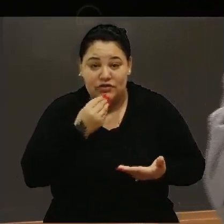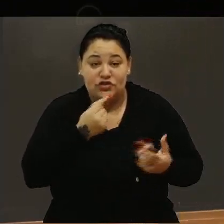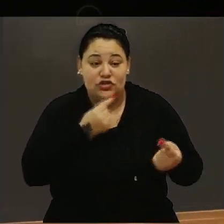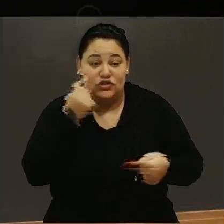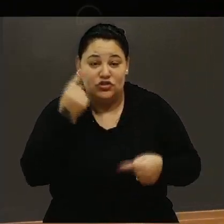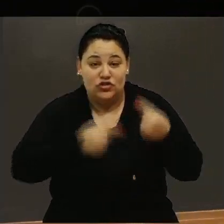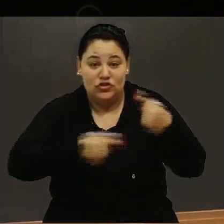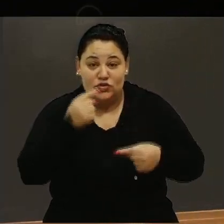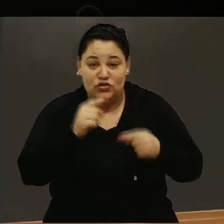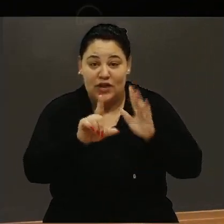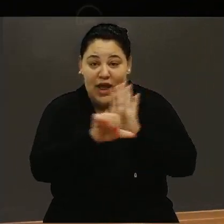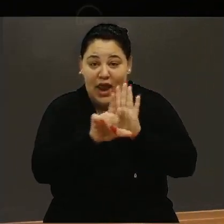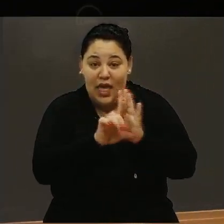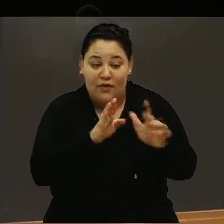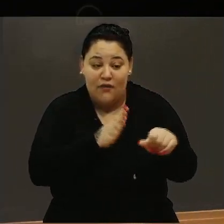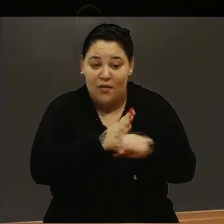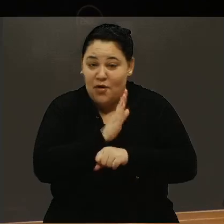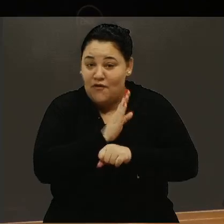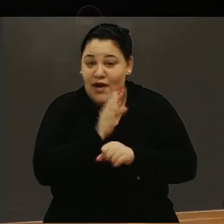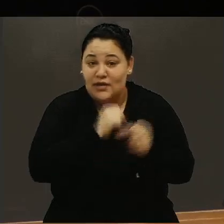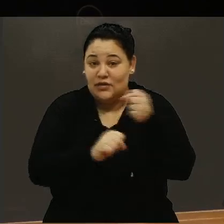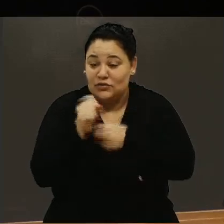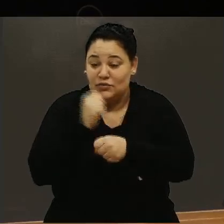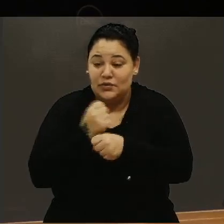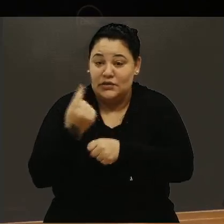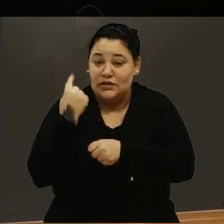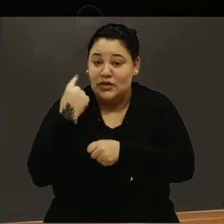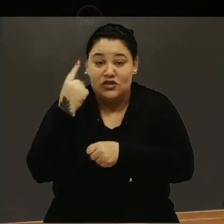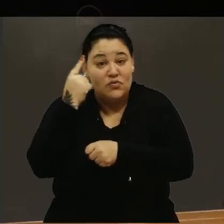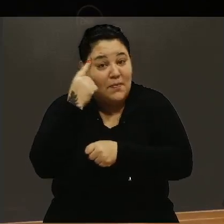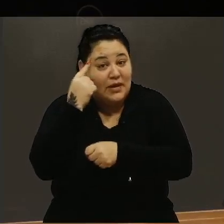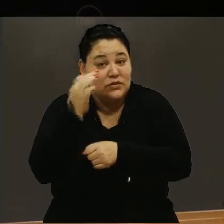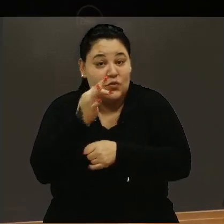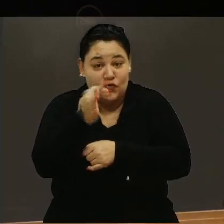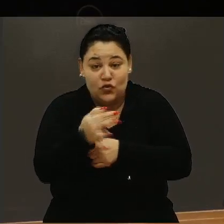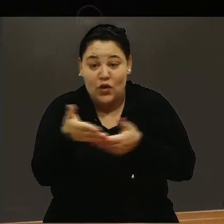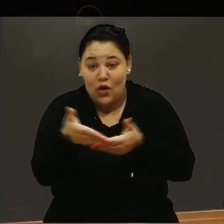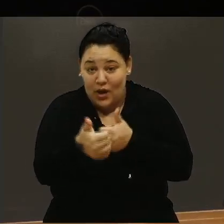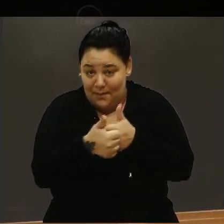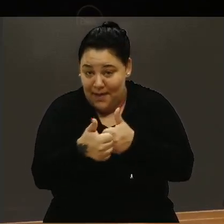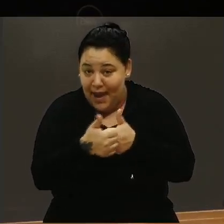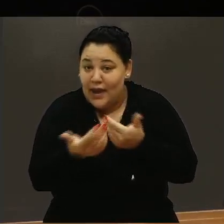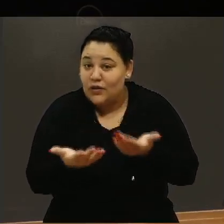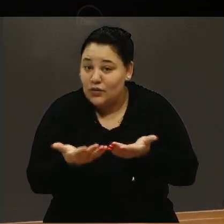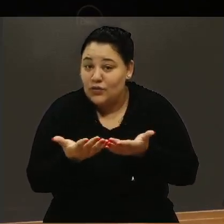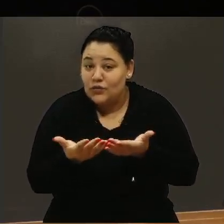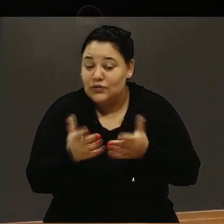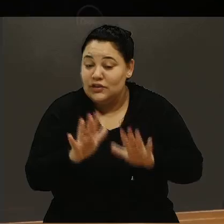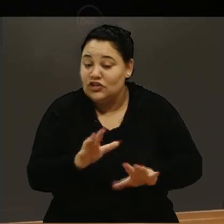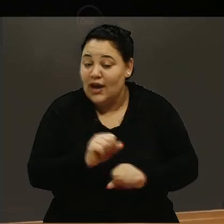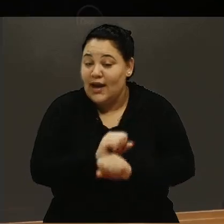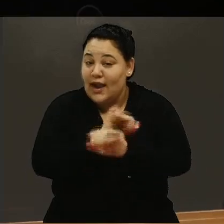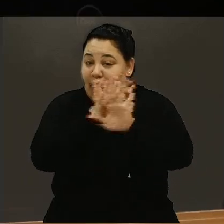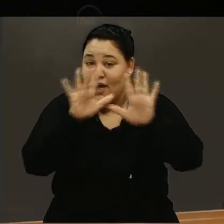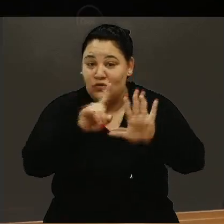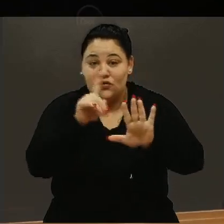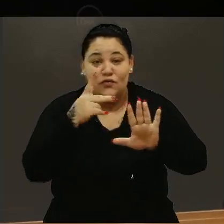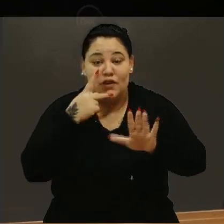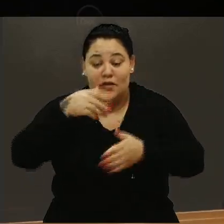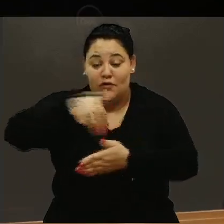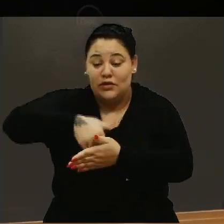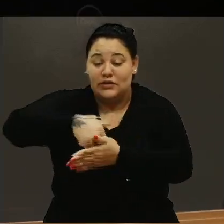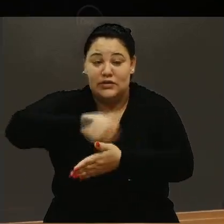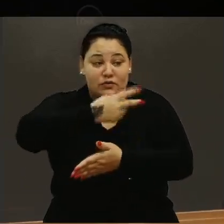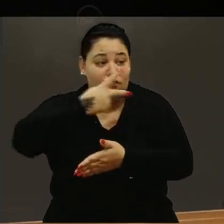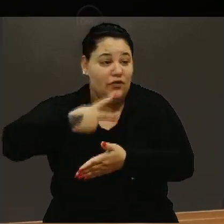passado. Então, que nós pensemos, para um futuro próximo, em deixar as coisas às claras, não na votação, vereador Daniel,